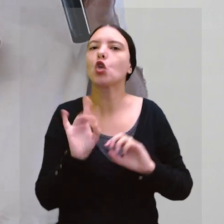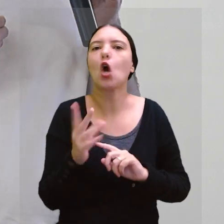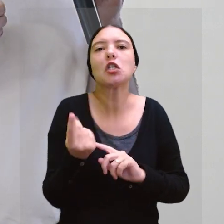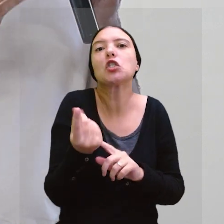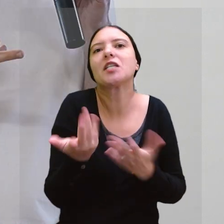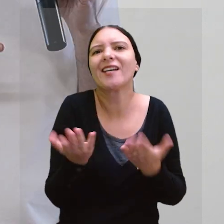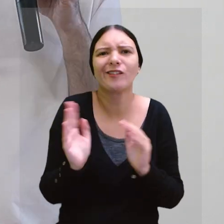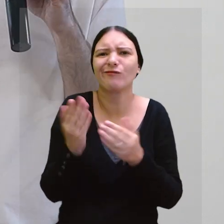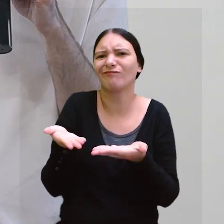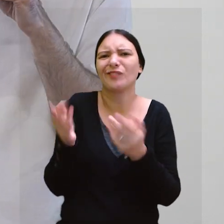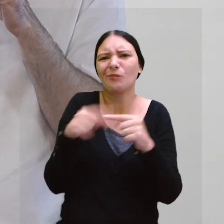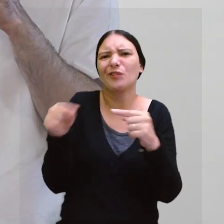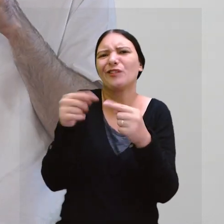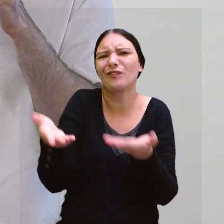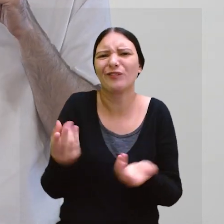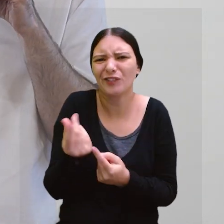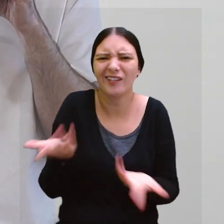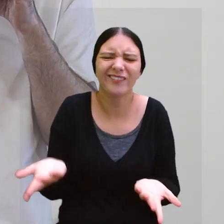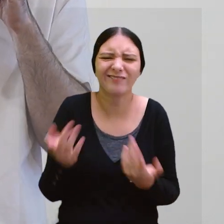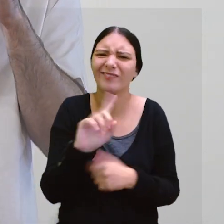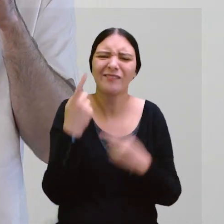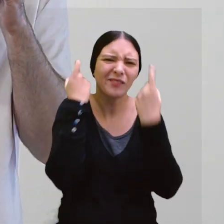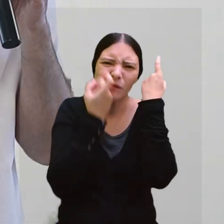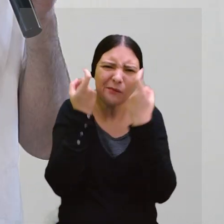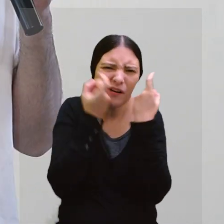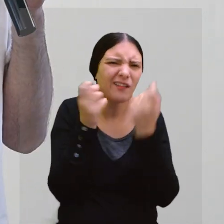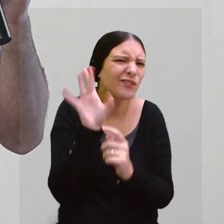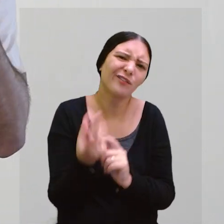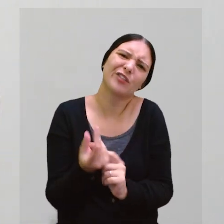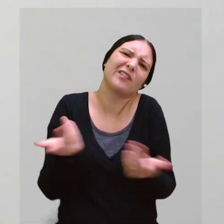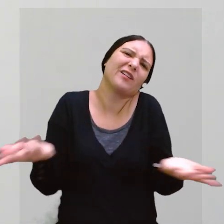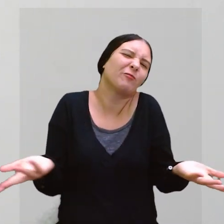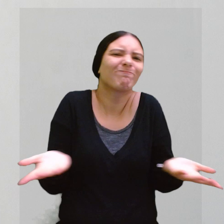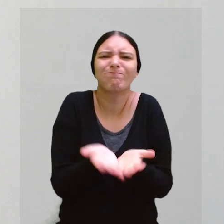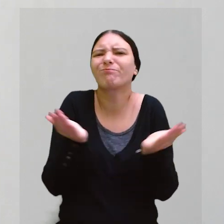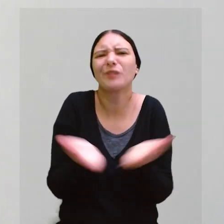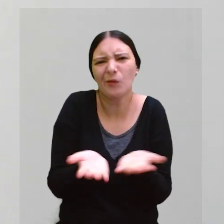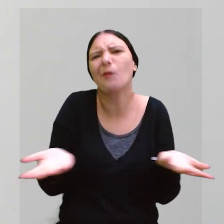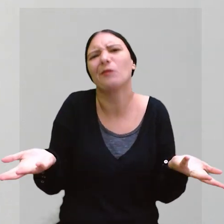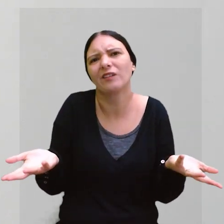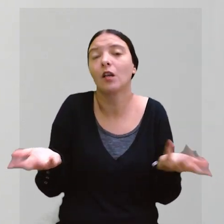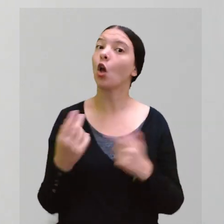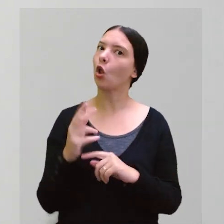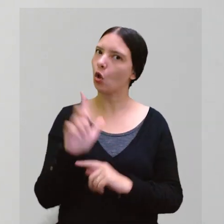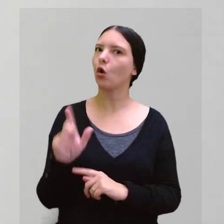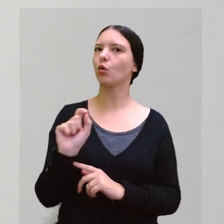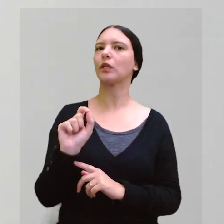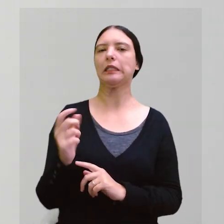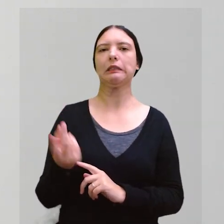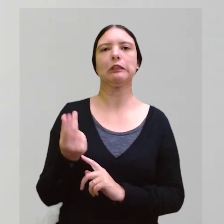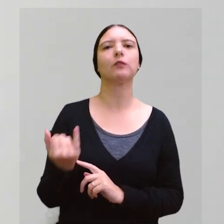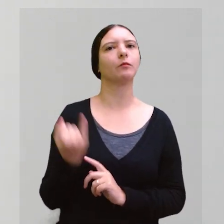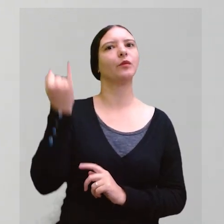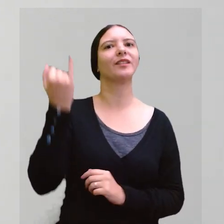Né? Acho que uma forma muito pobre de levar a vida é se preocupar apenas com dinheiro. É claro que o dinheiro é importante, eu preciso